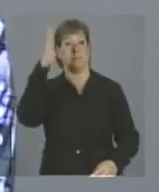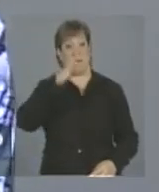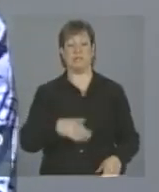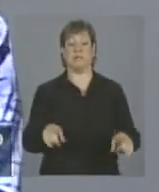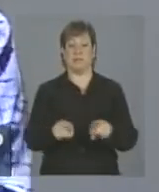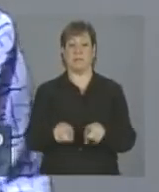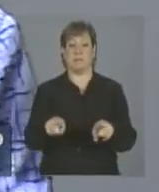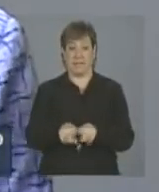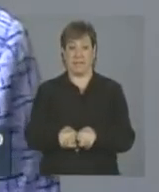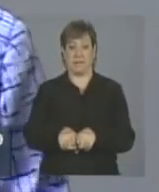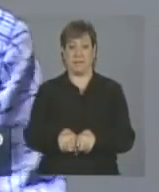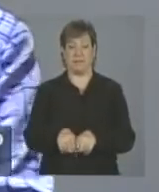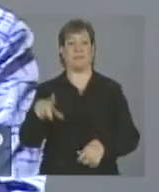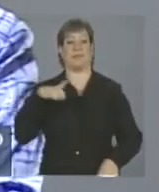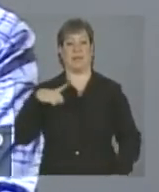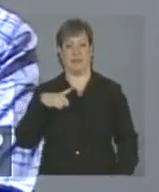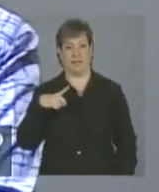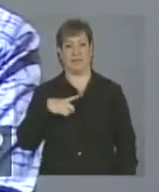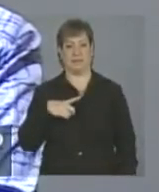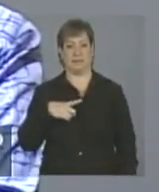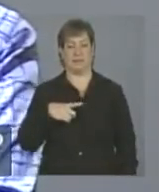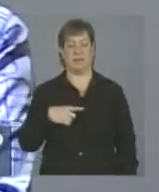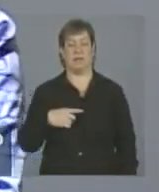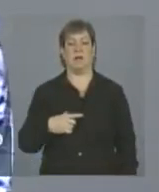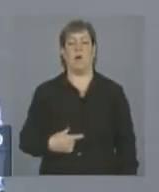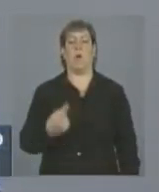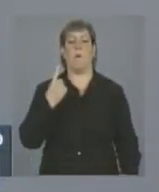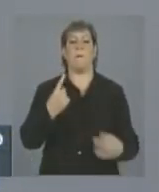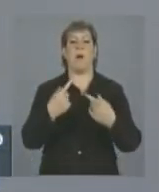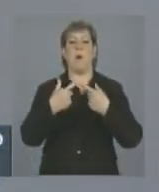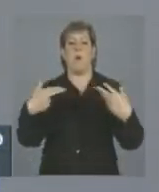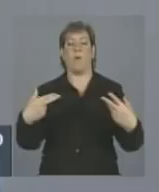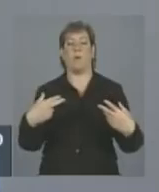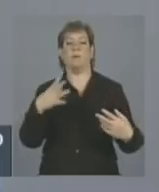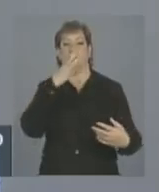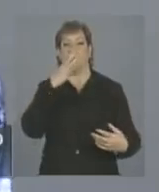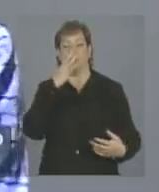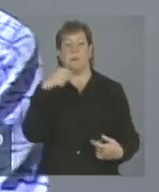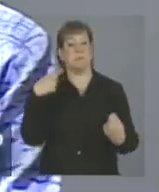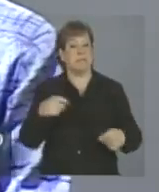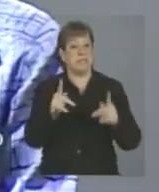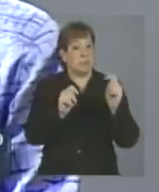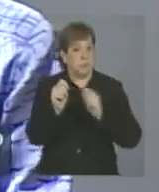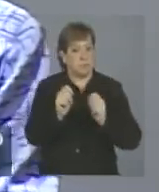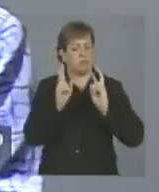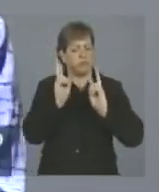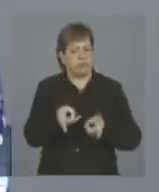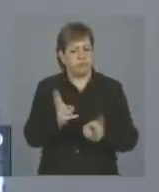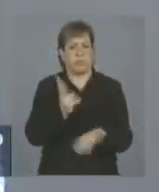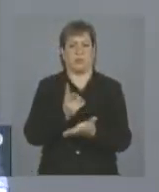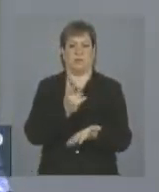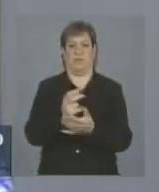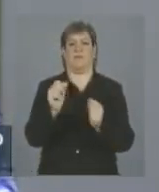também tem uma característica que nós temos de preservar,